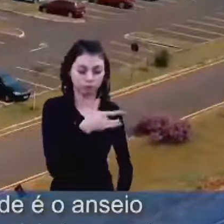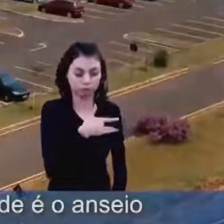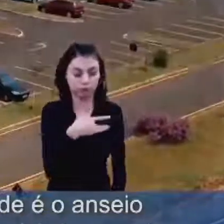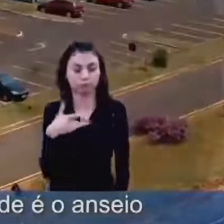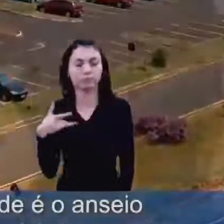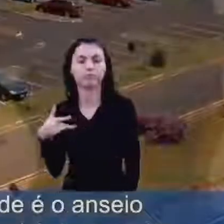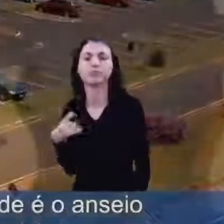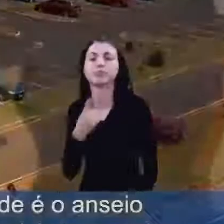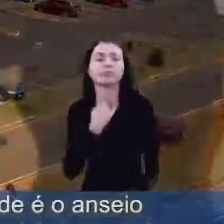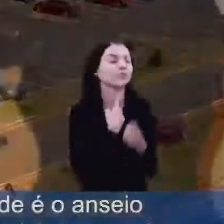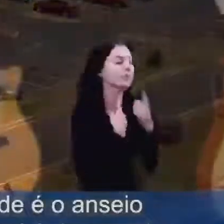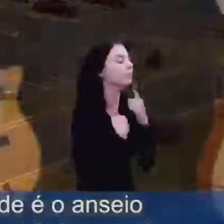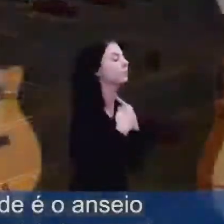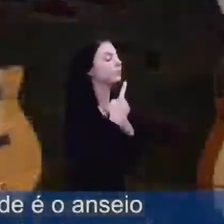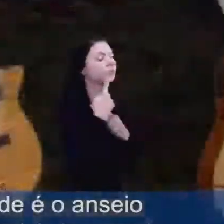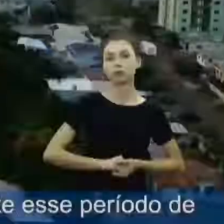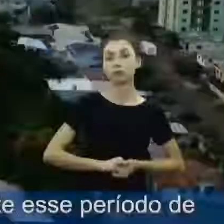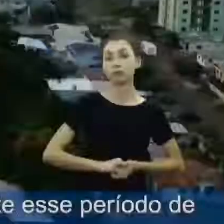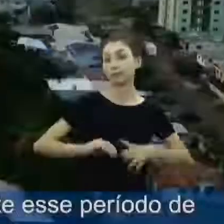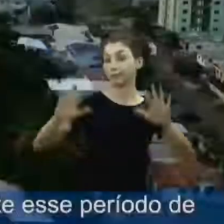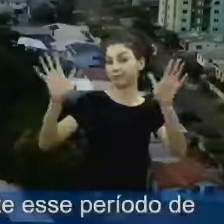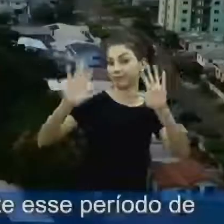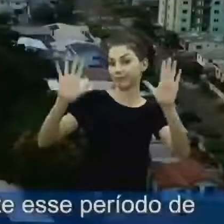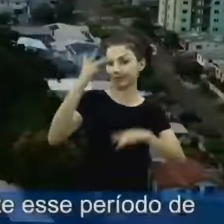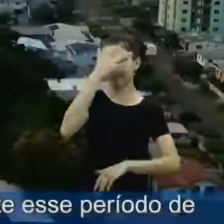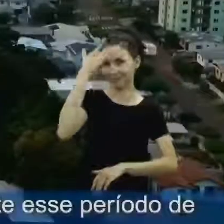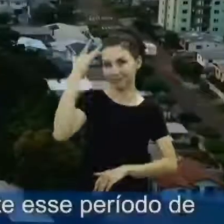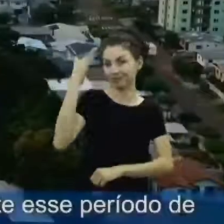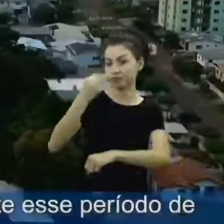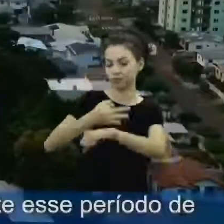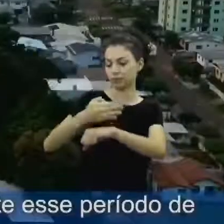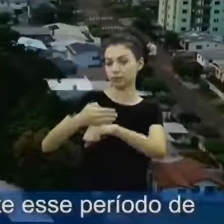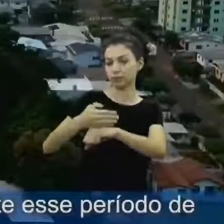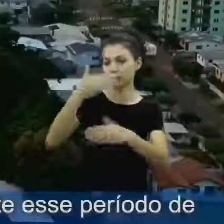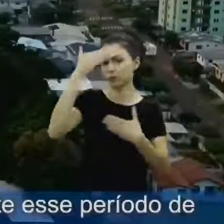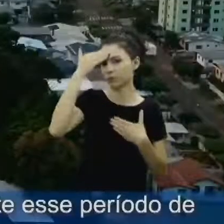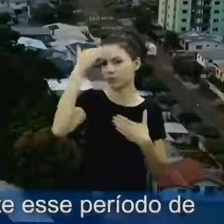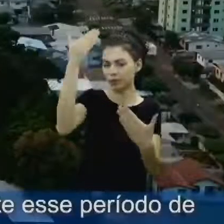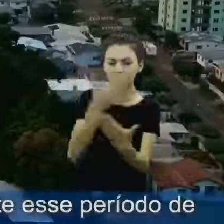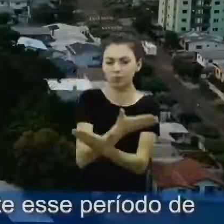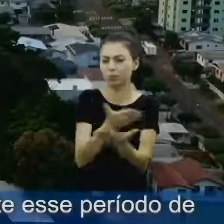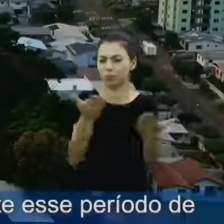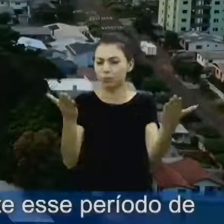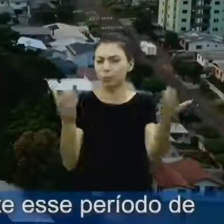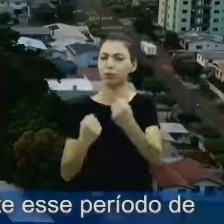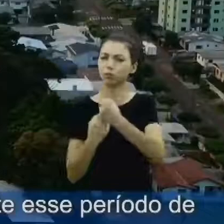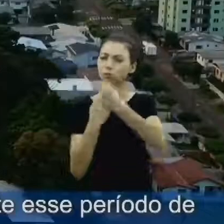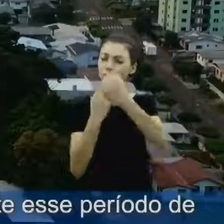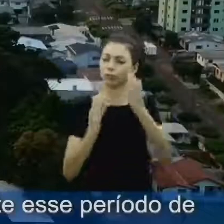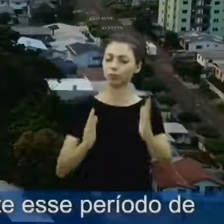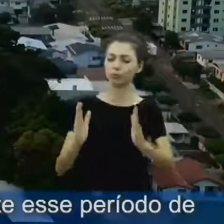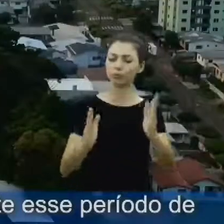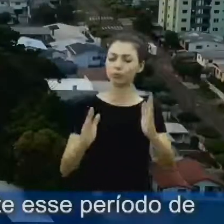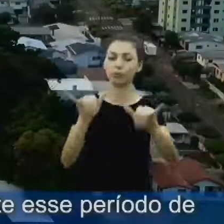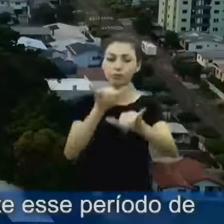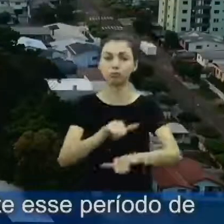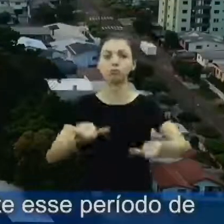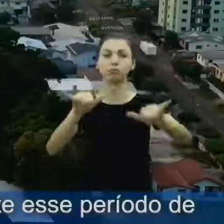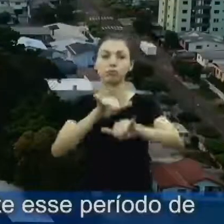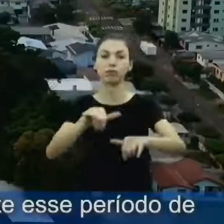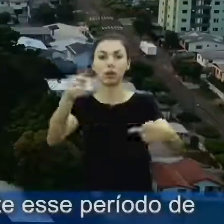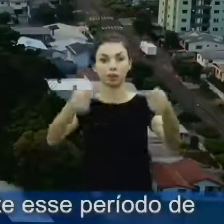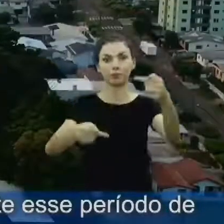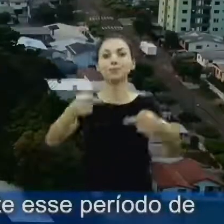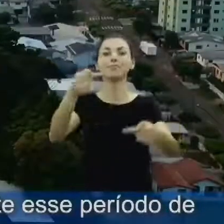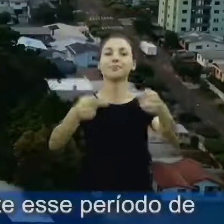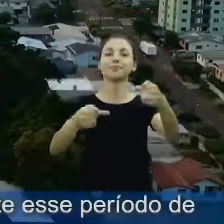nosso peito. Olá, beltronense. Quero agradecer a todos que nos apoiaram durante esse período de campanha